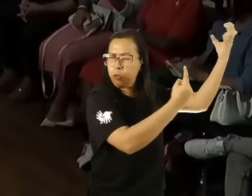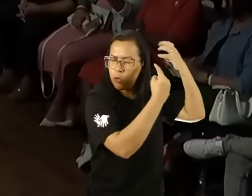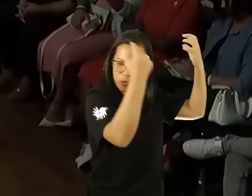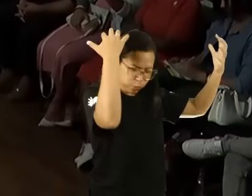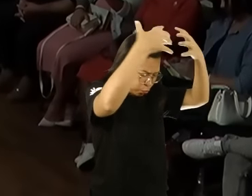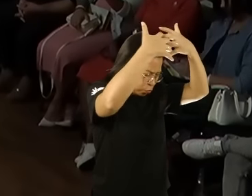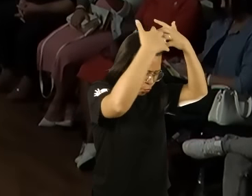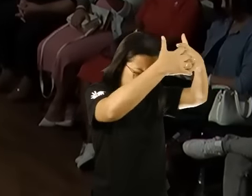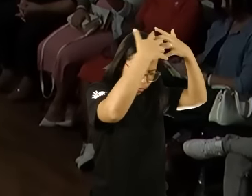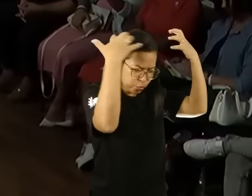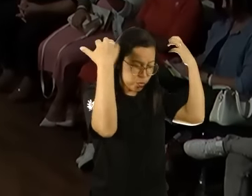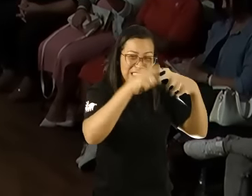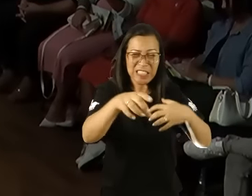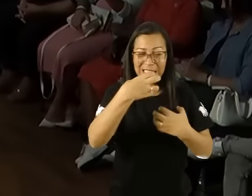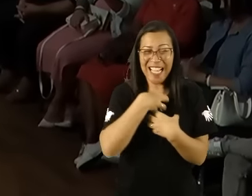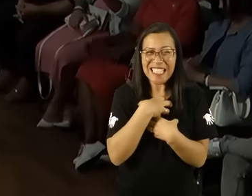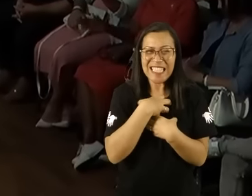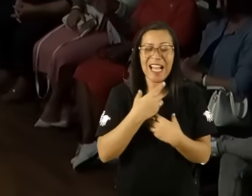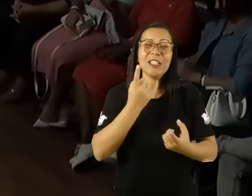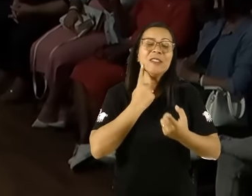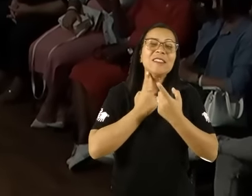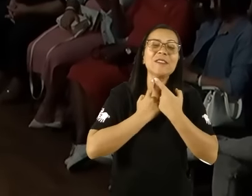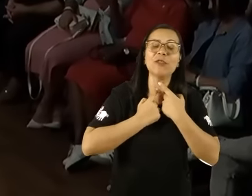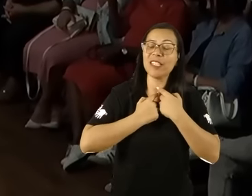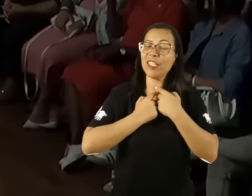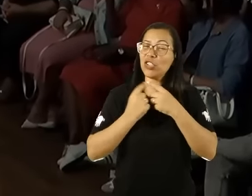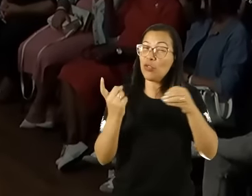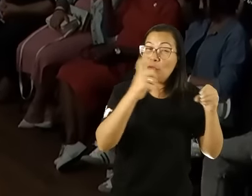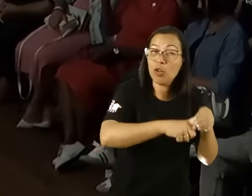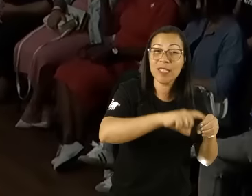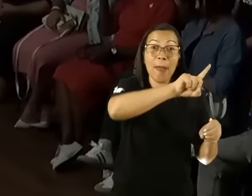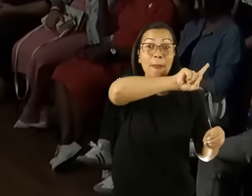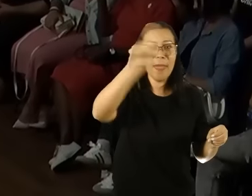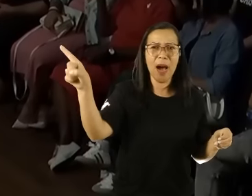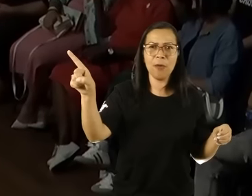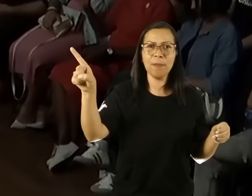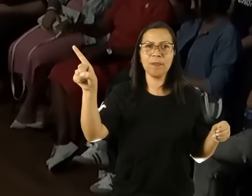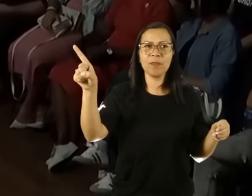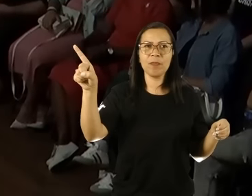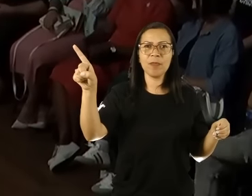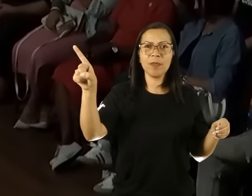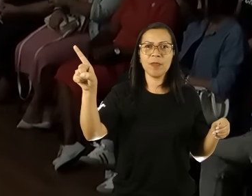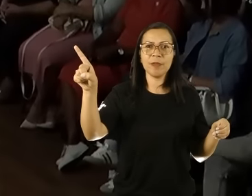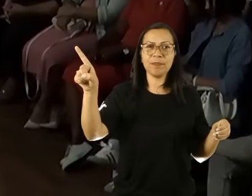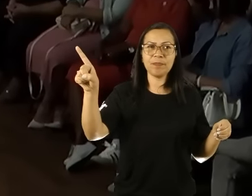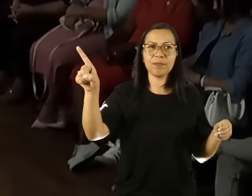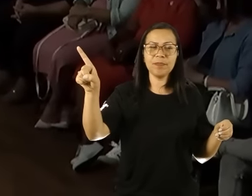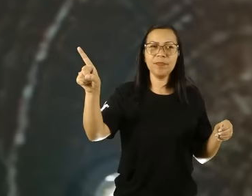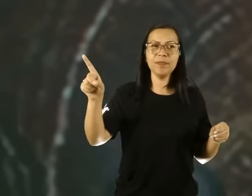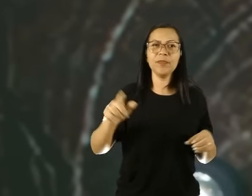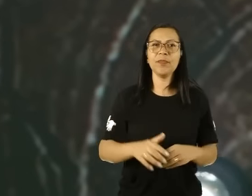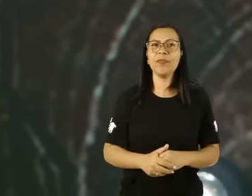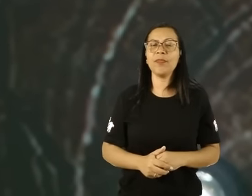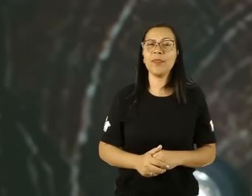cabeça, cansaço. Você não vai voltar, não vai. Aí Pedro está onde? Pedro está no